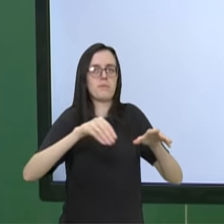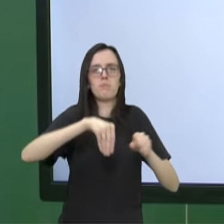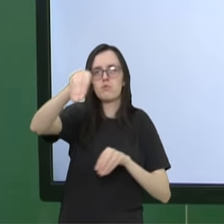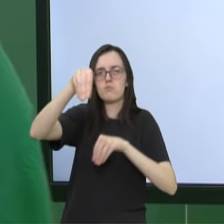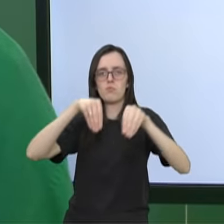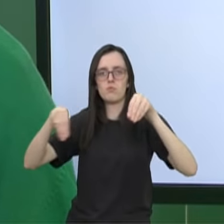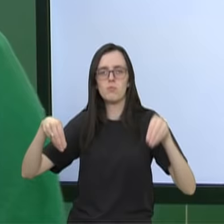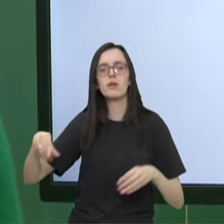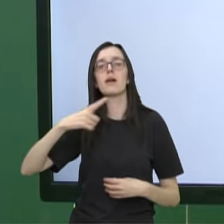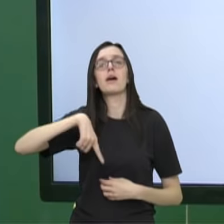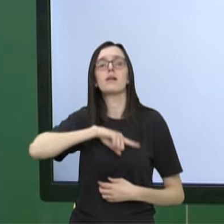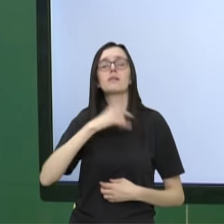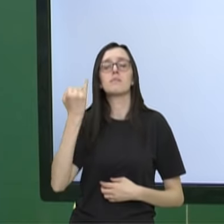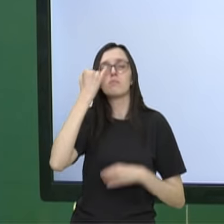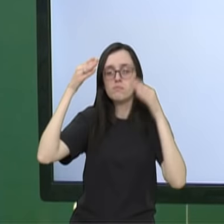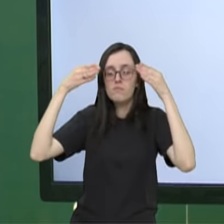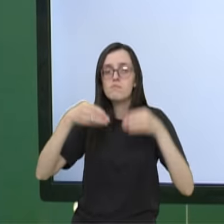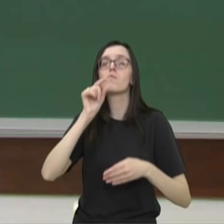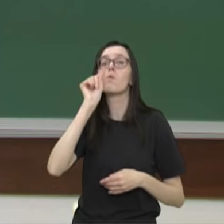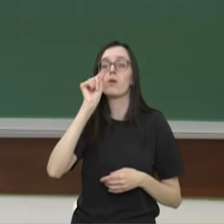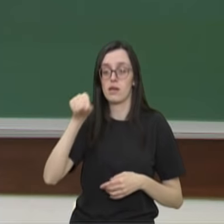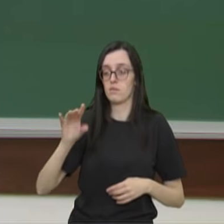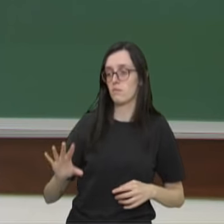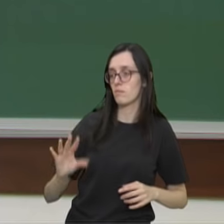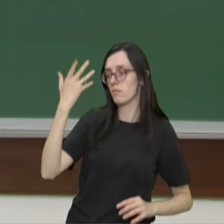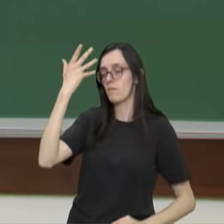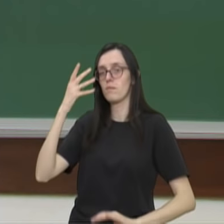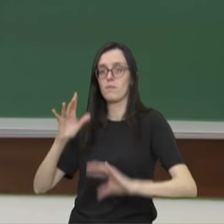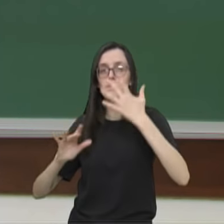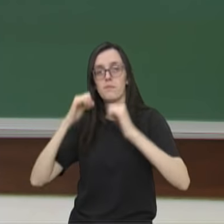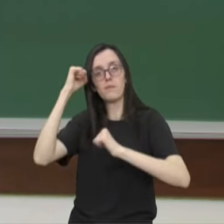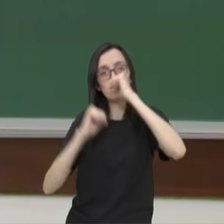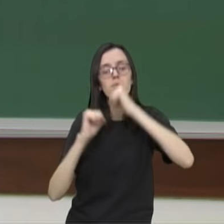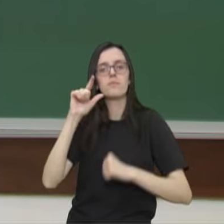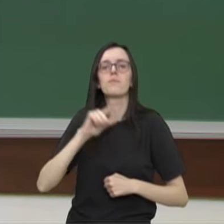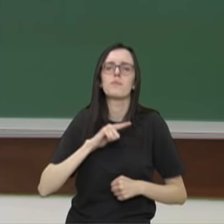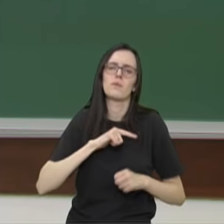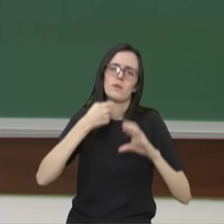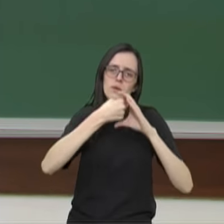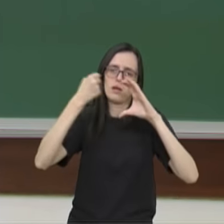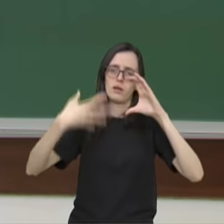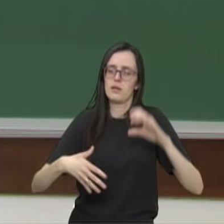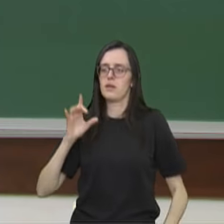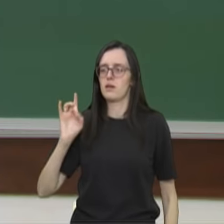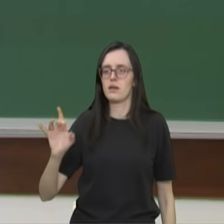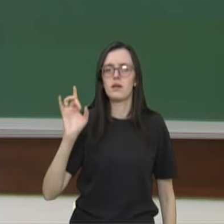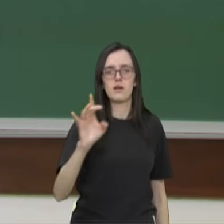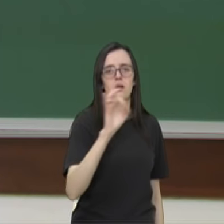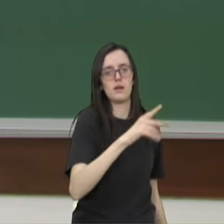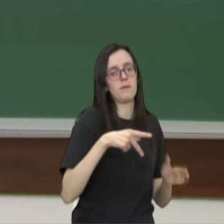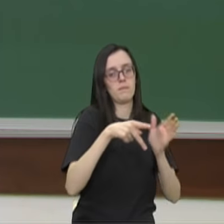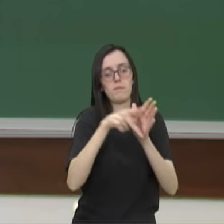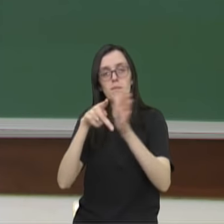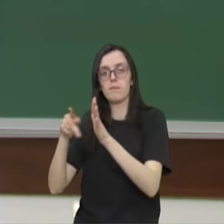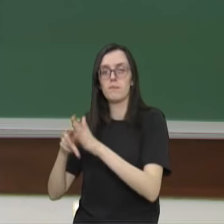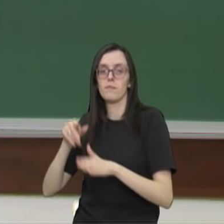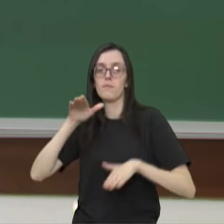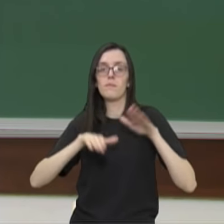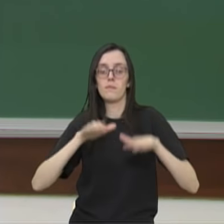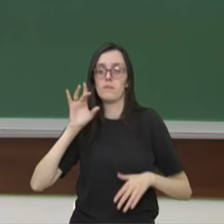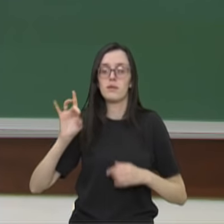é muito importante a gente se a ter que esse fenômeno industrial ele apresenta características particulares e singulares de